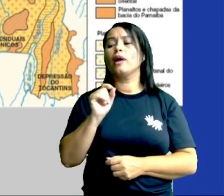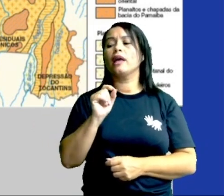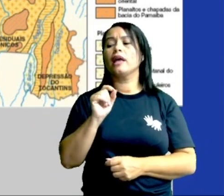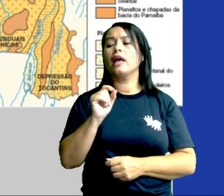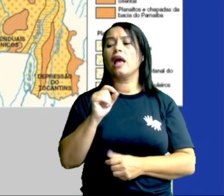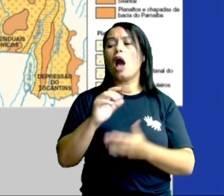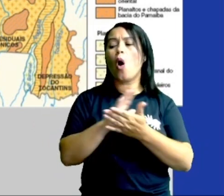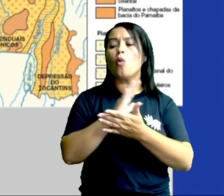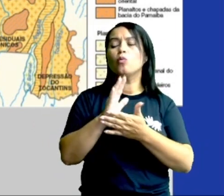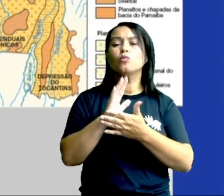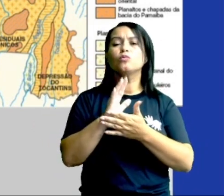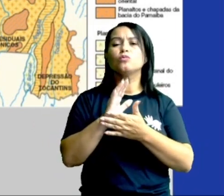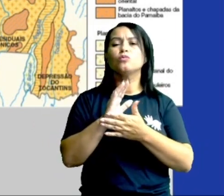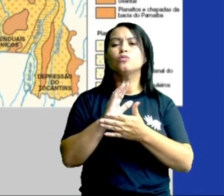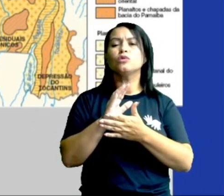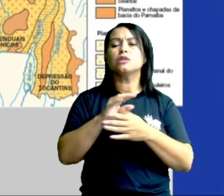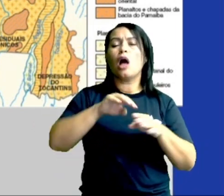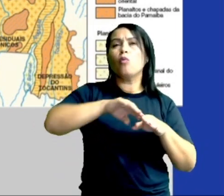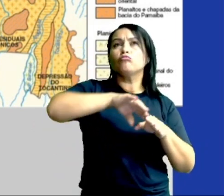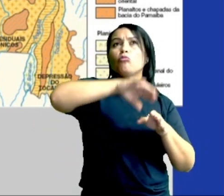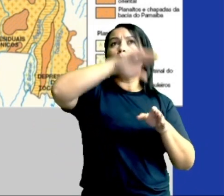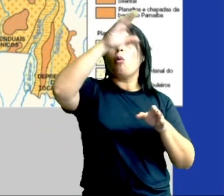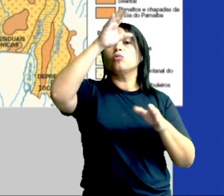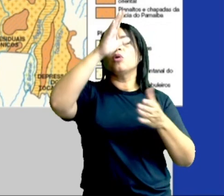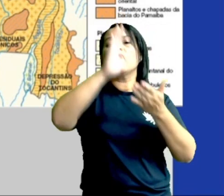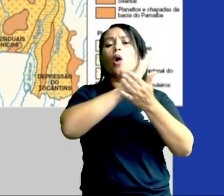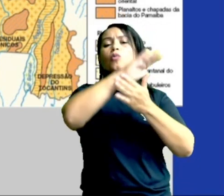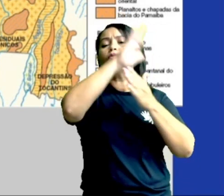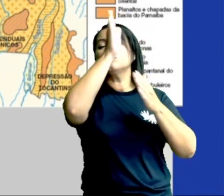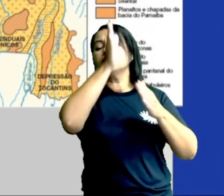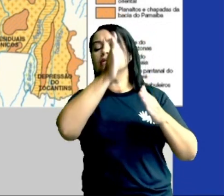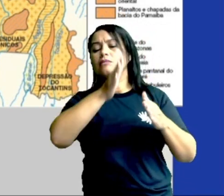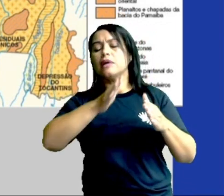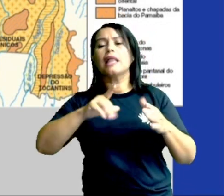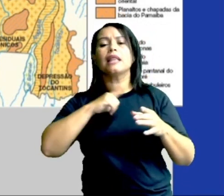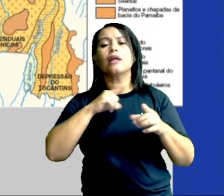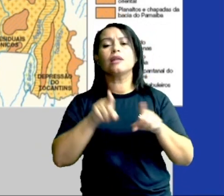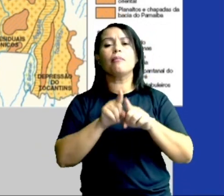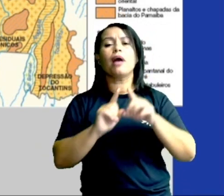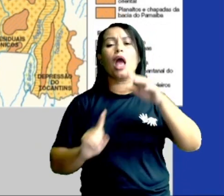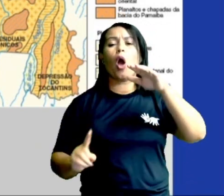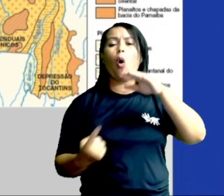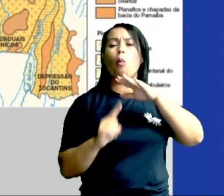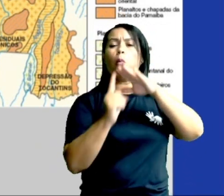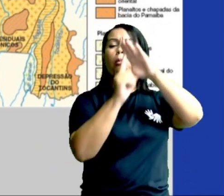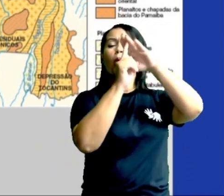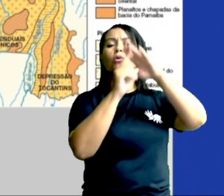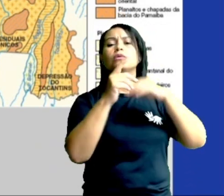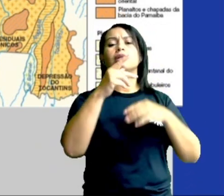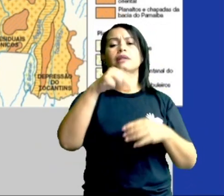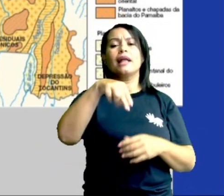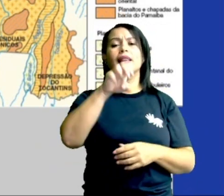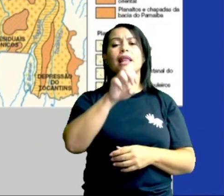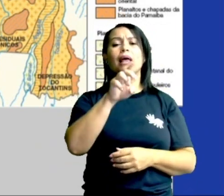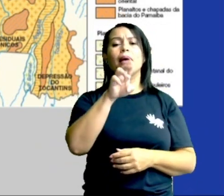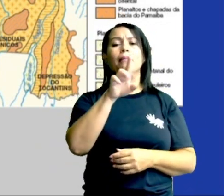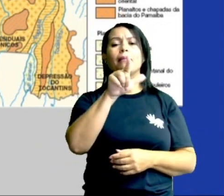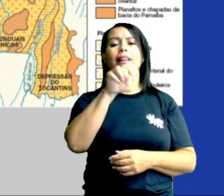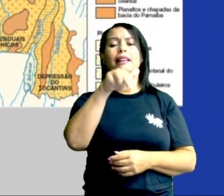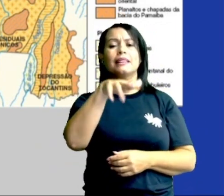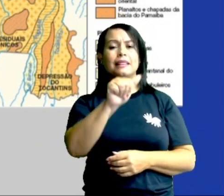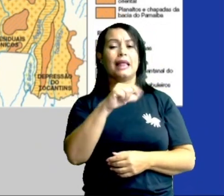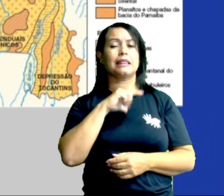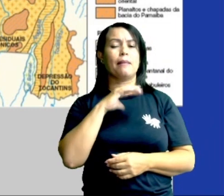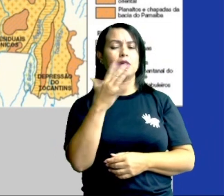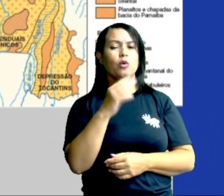área com pontos aí bastante elevados com onde inclusive você vai encontrar o pico da neblina que é o ponto mais alto do território brasileiro com quase